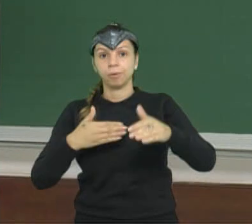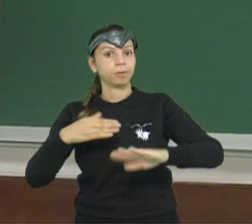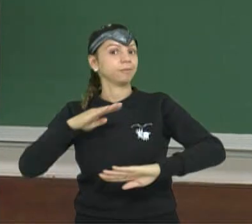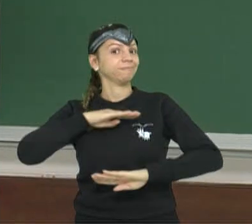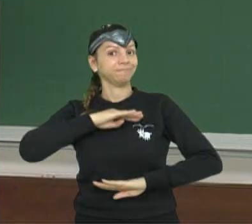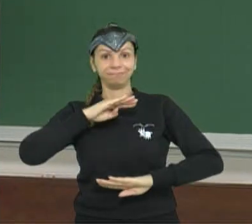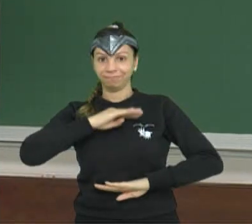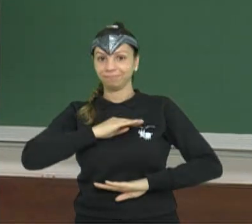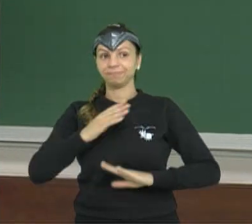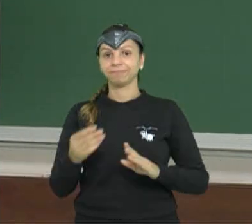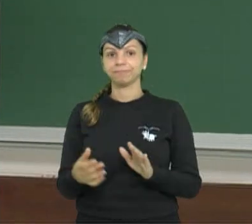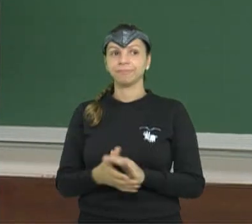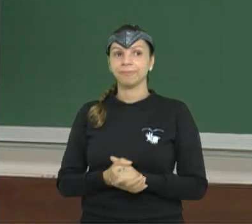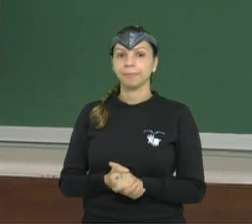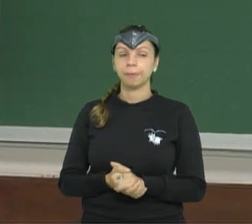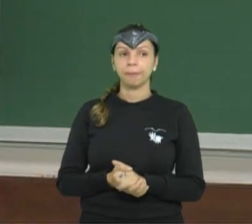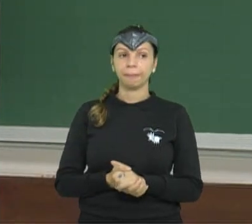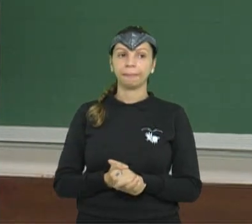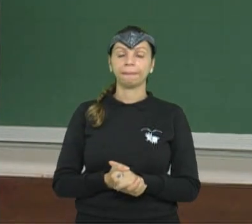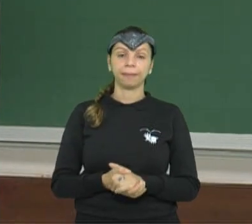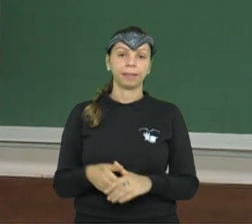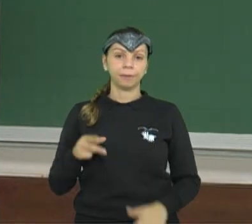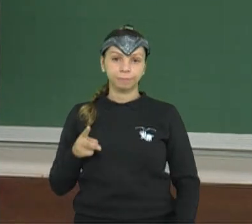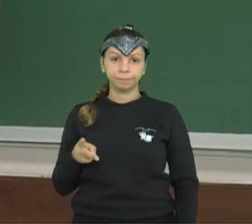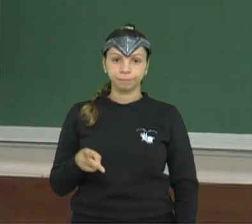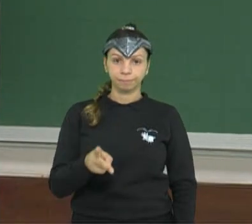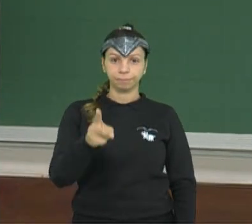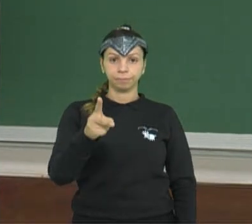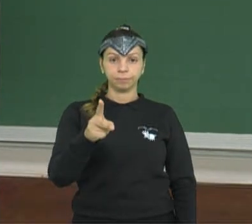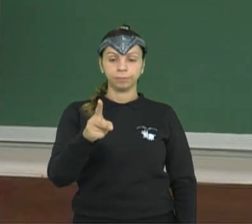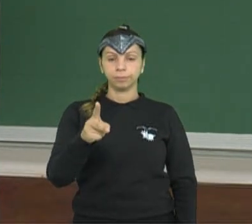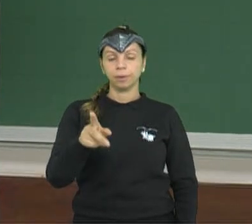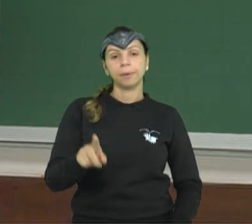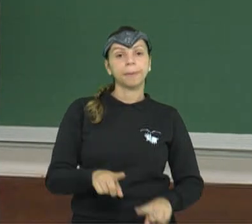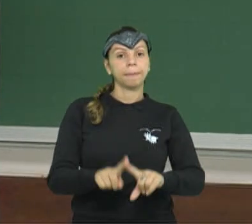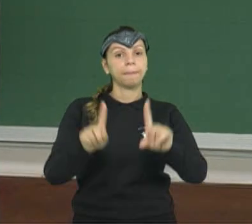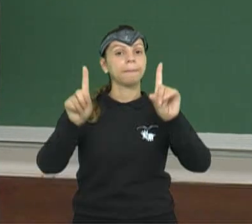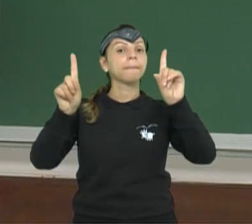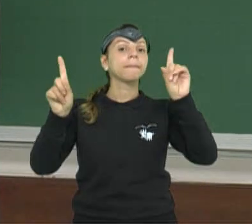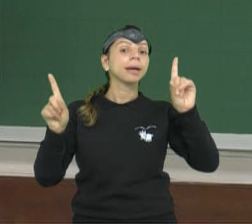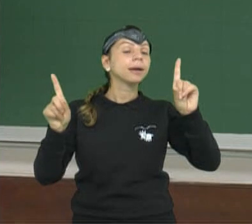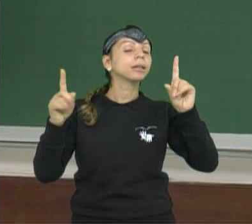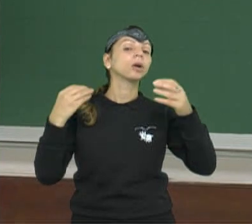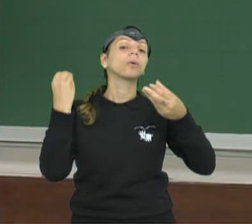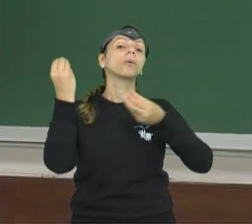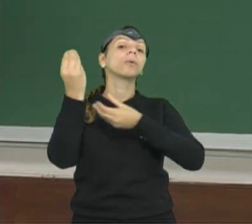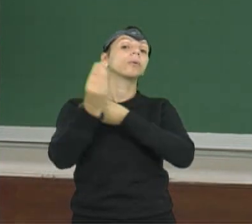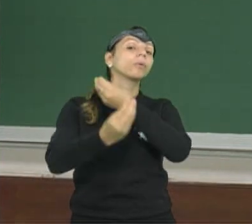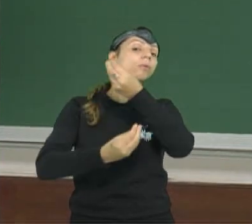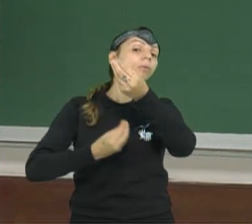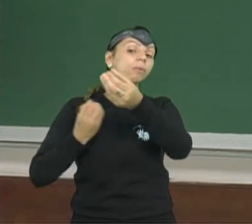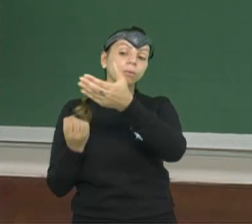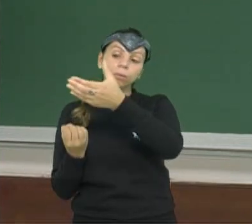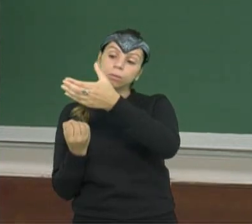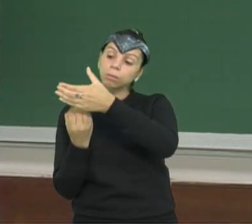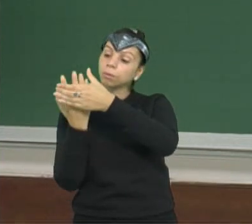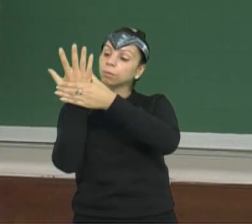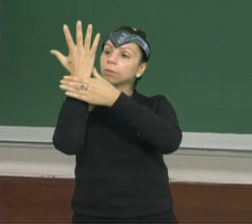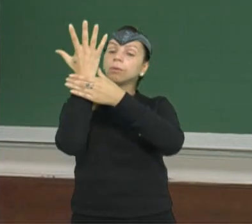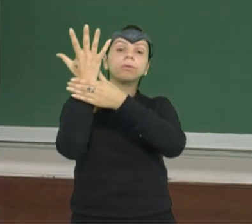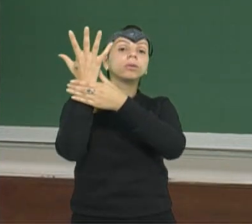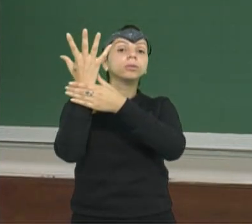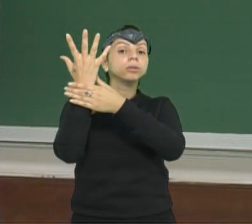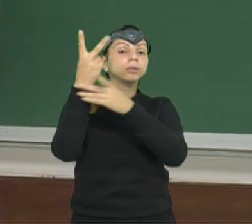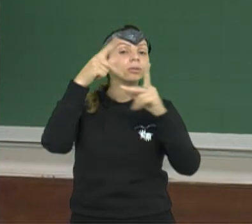situação. Ok? Continuando, mas quando que surgiu essas comic